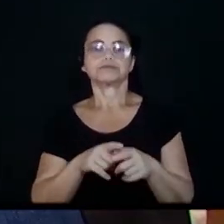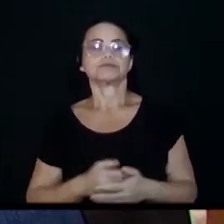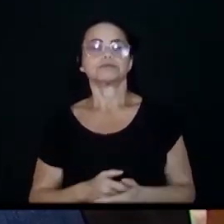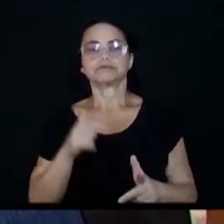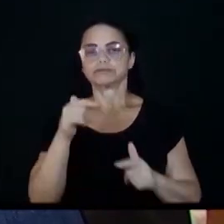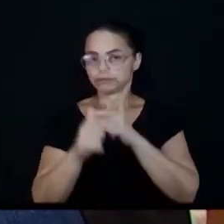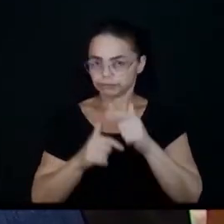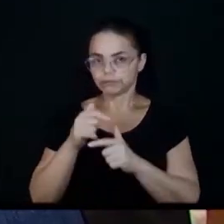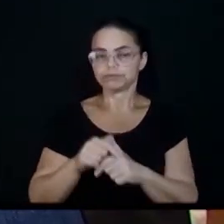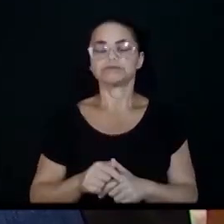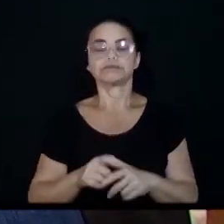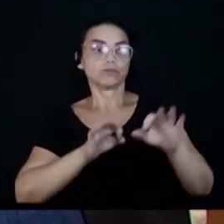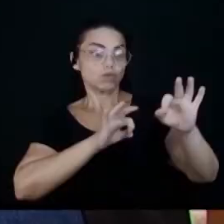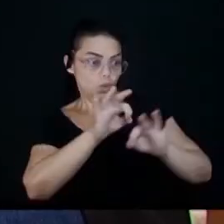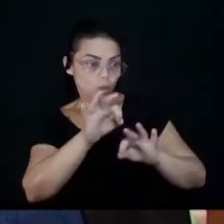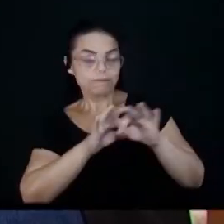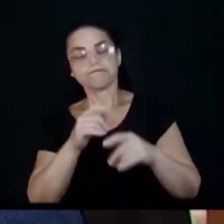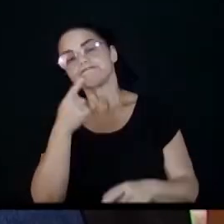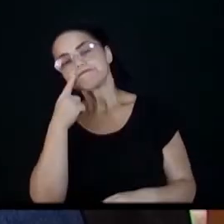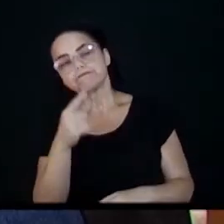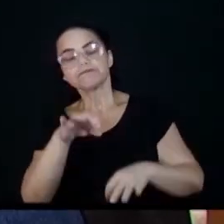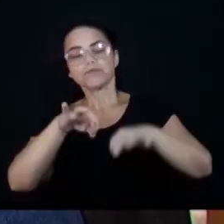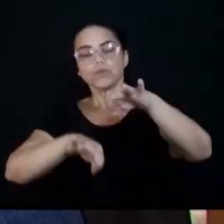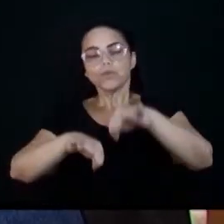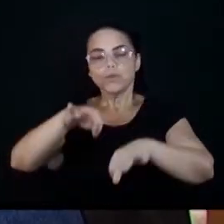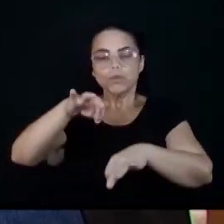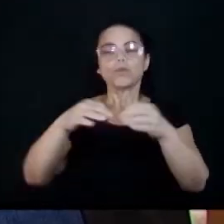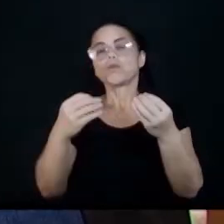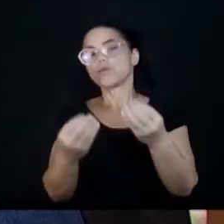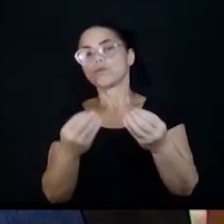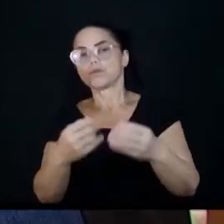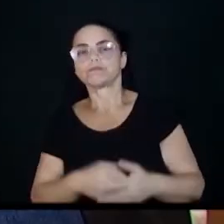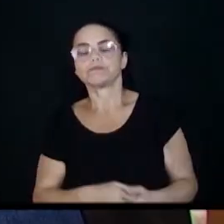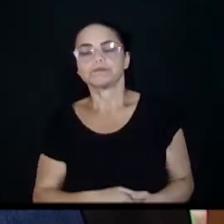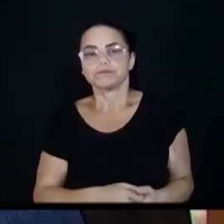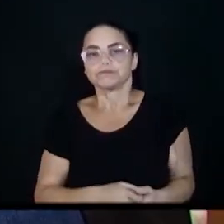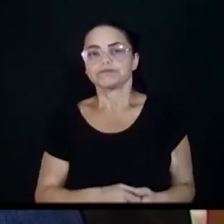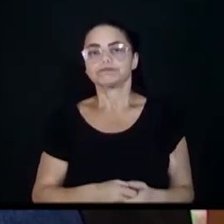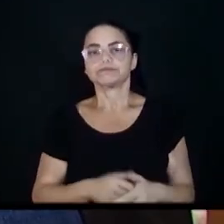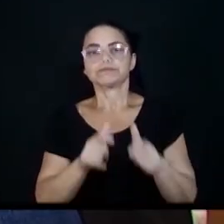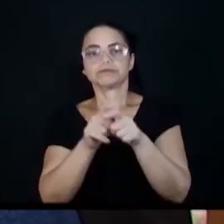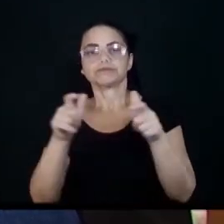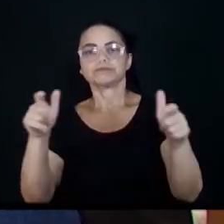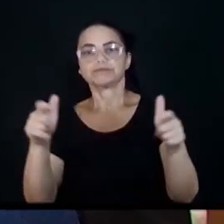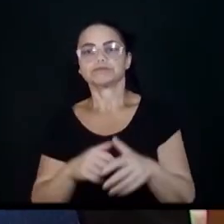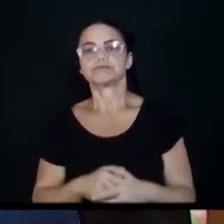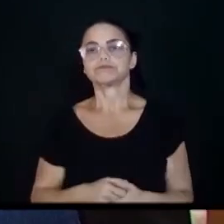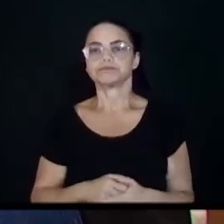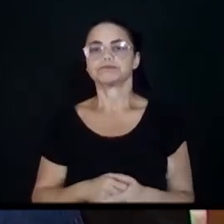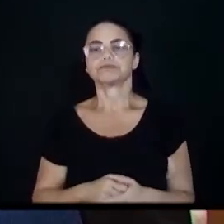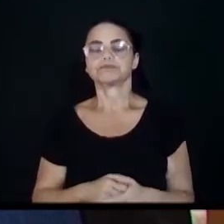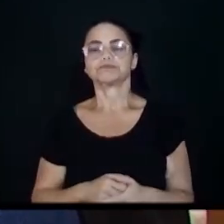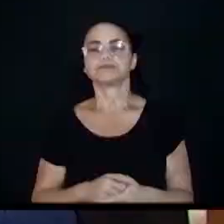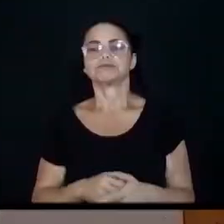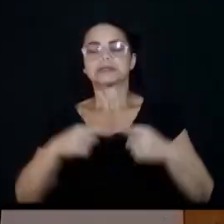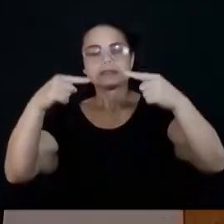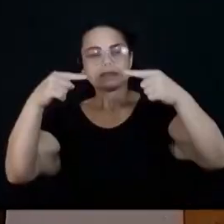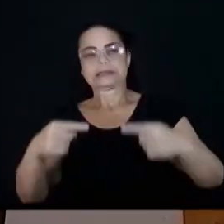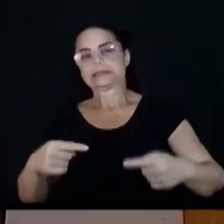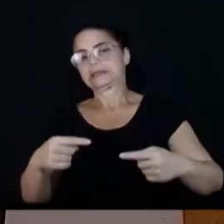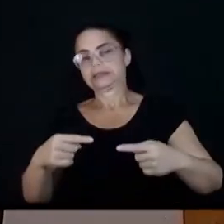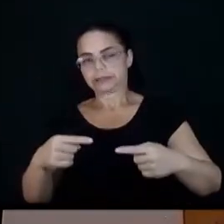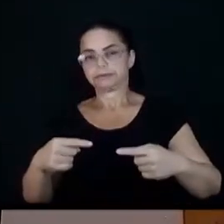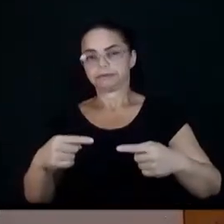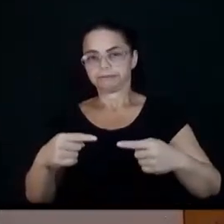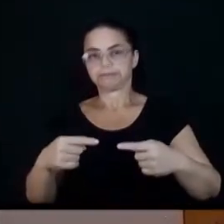projeto, a demanda de oficinas. Como que foi ver essa crescente? É muito desafiador, e aqui